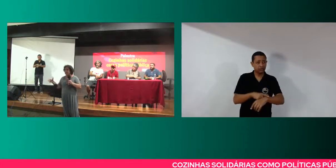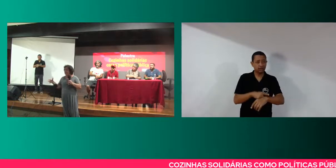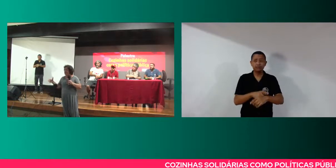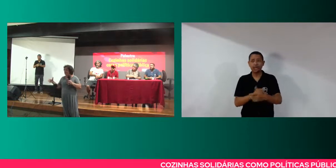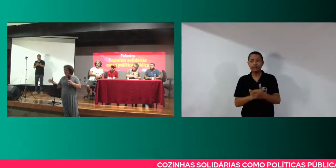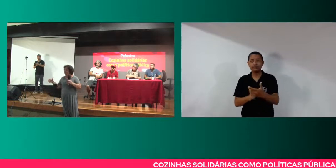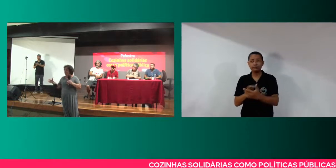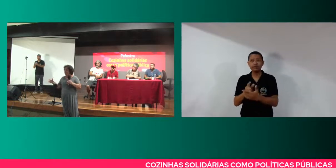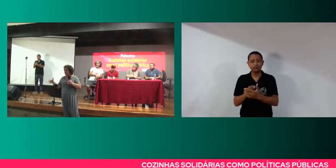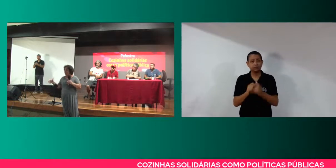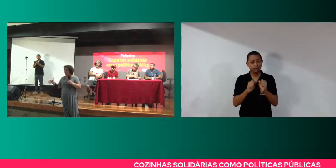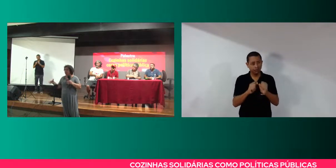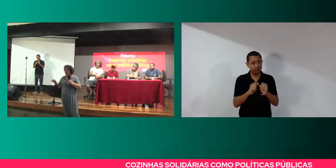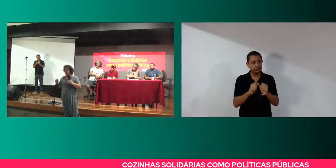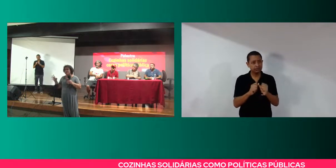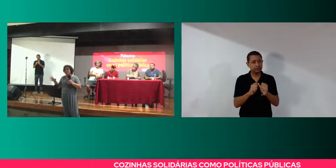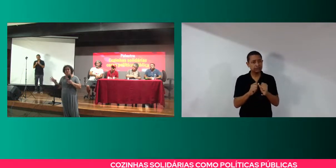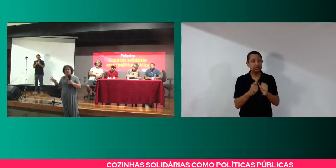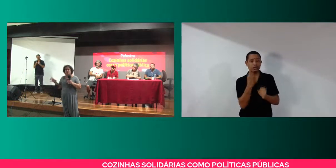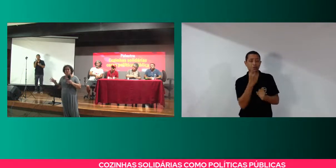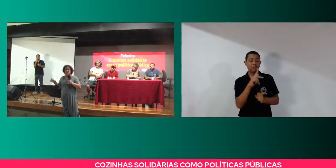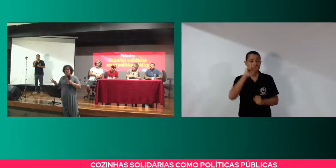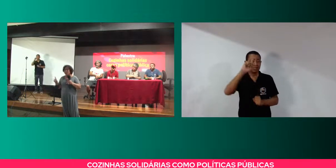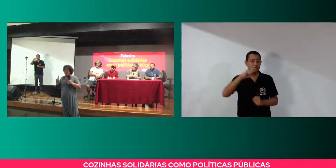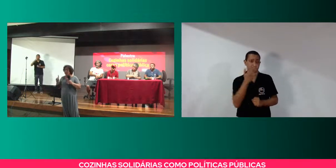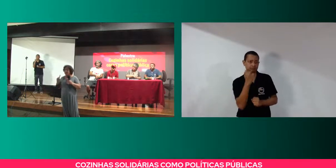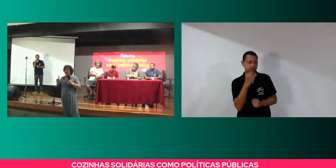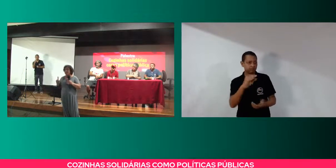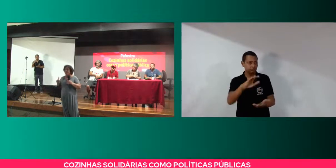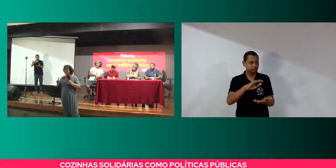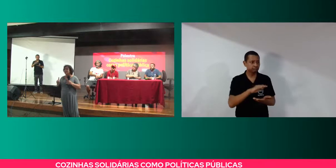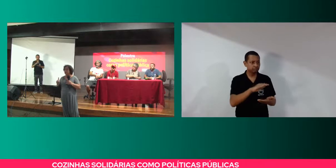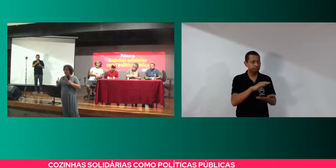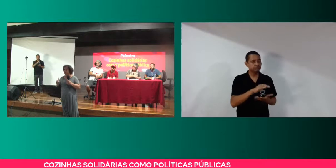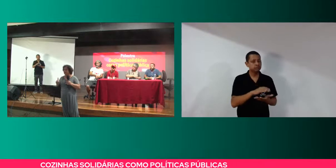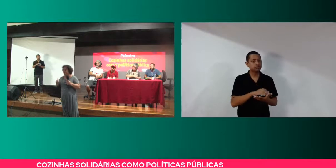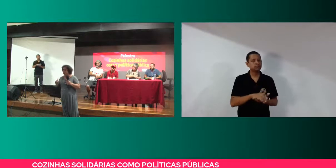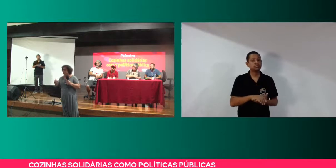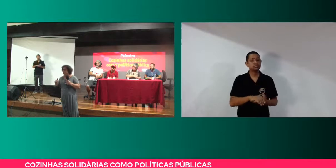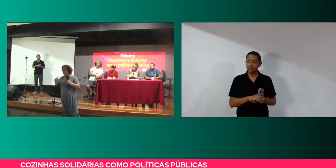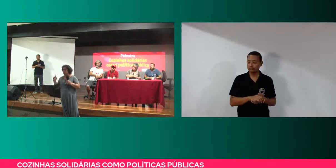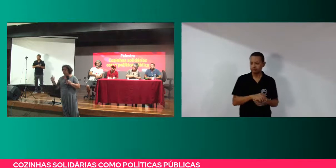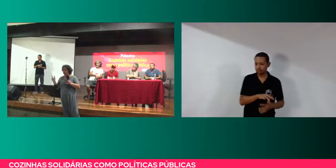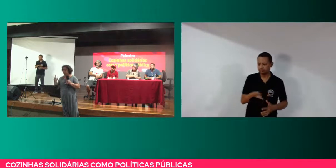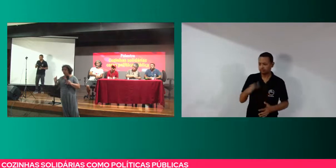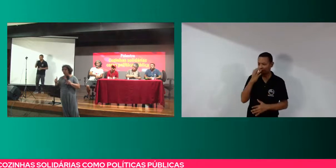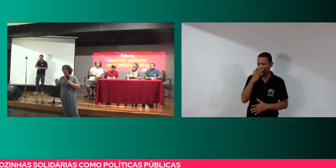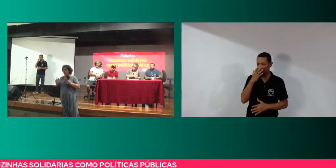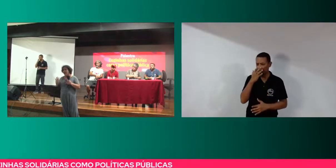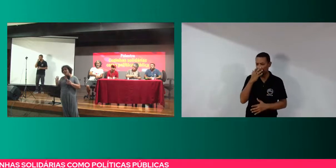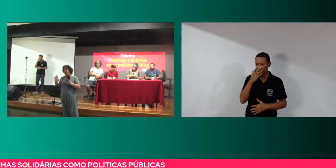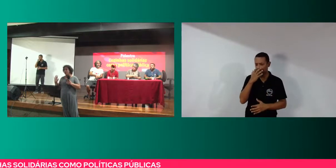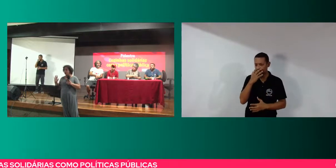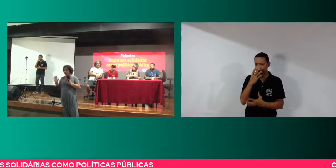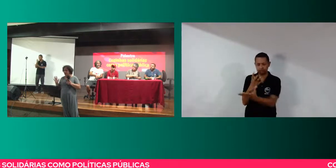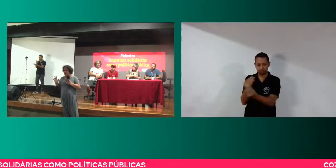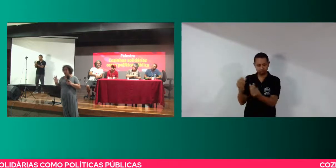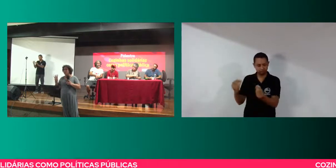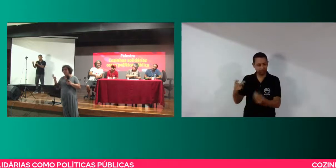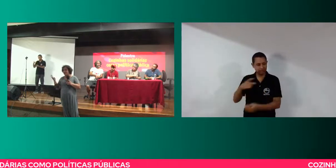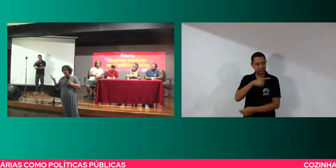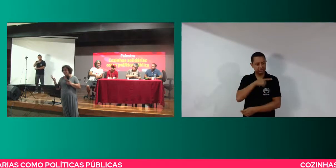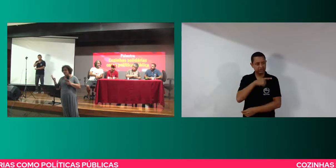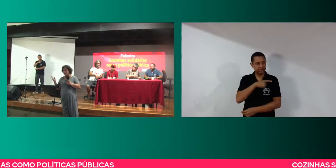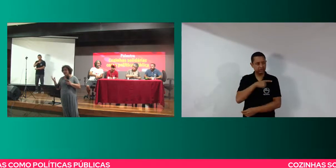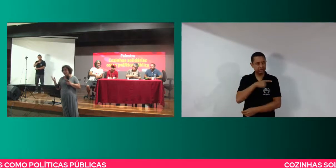sem esse excesso do Brasil e é sozinhos três vezes por semana foi cozinha mais abastecida que eu vi não eu vou jogar até agora eu